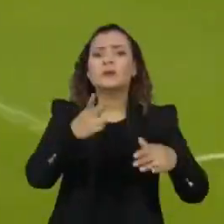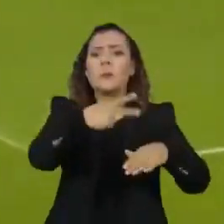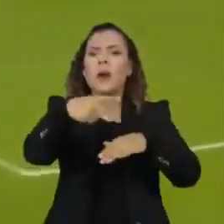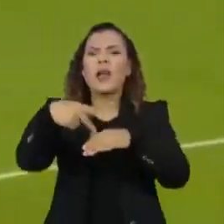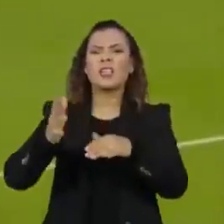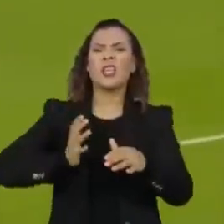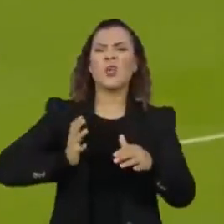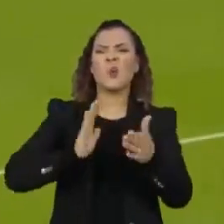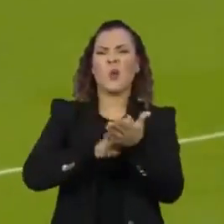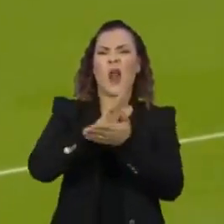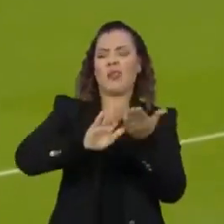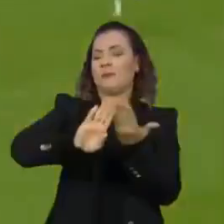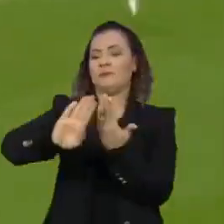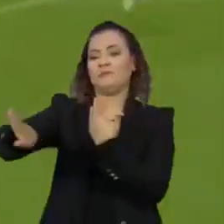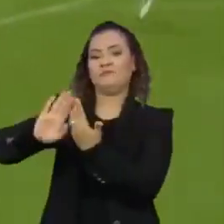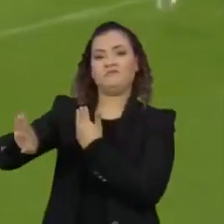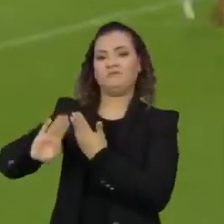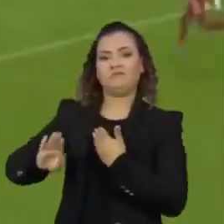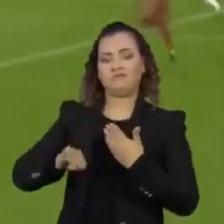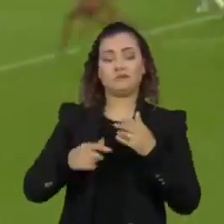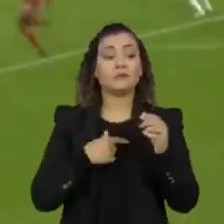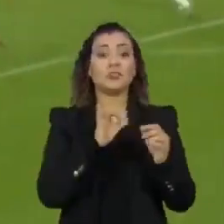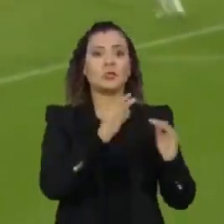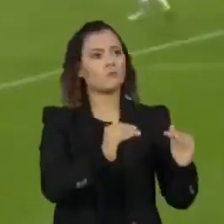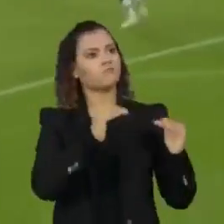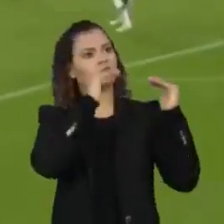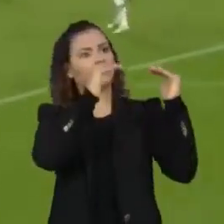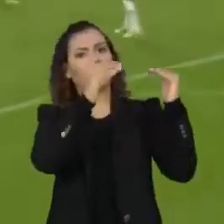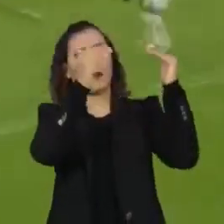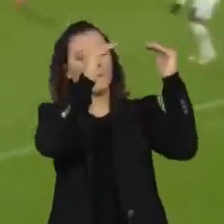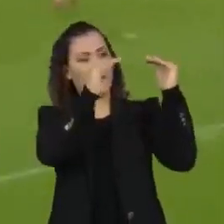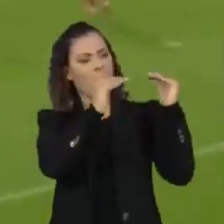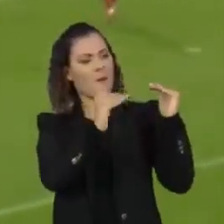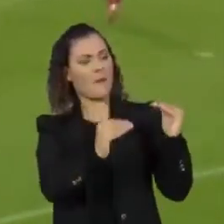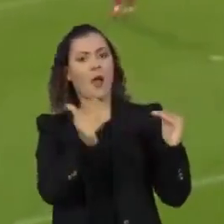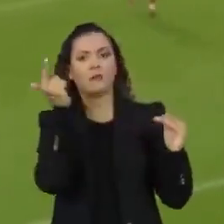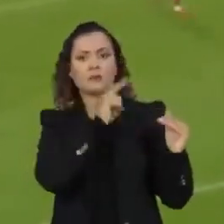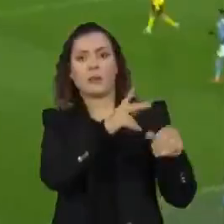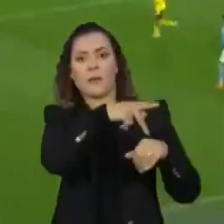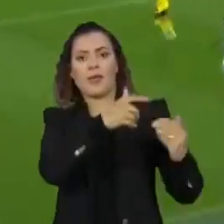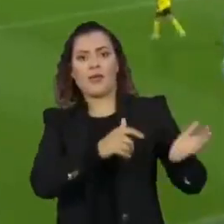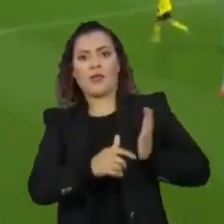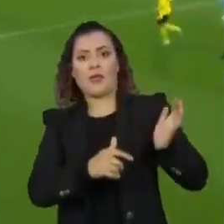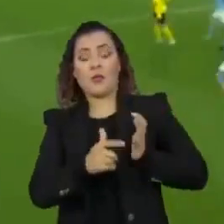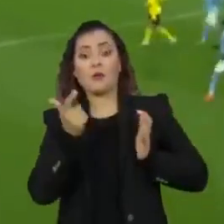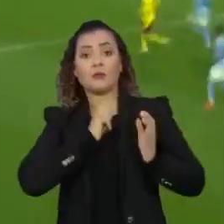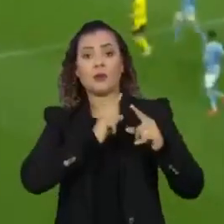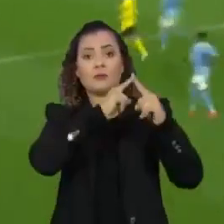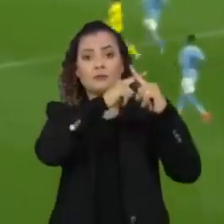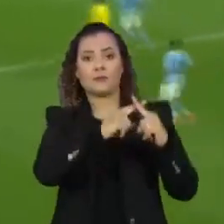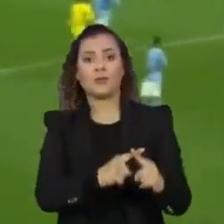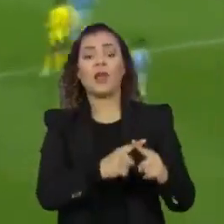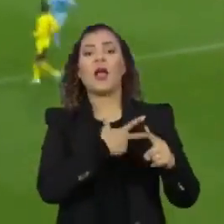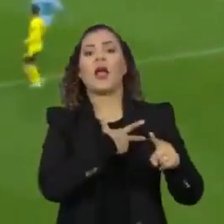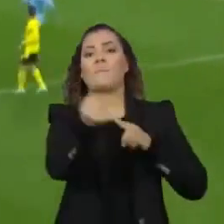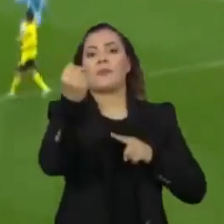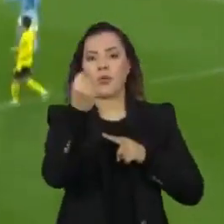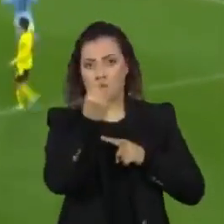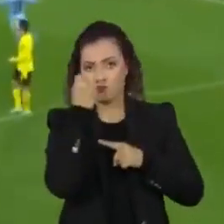nações menos ricas contrariando a possibilidade de classificação que hoje existe na Liga dos Campeões